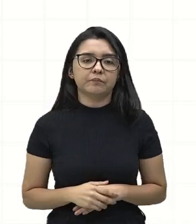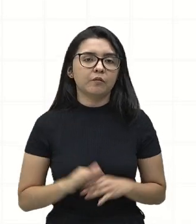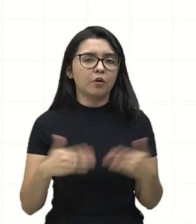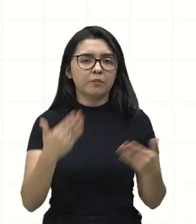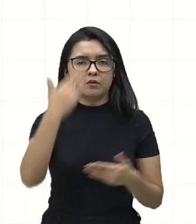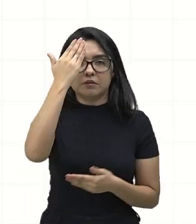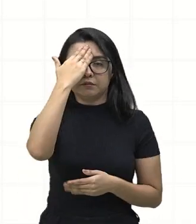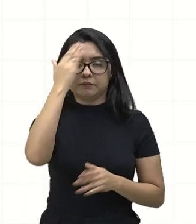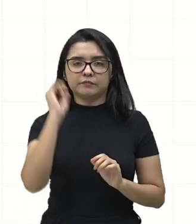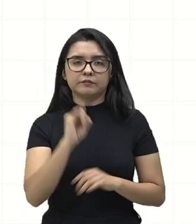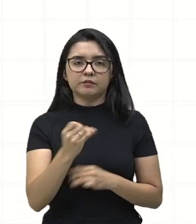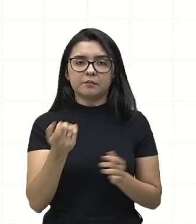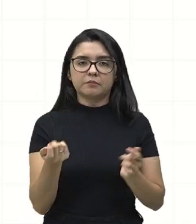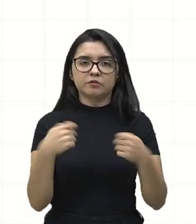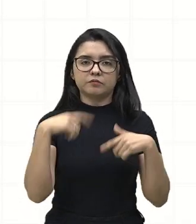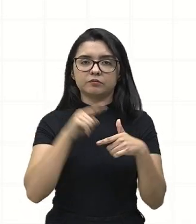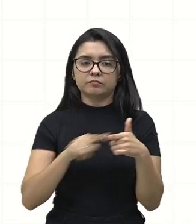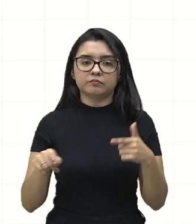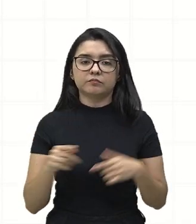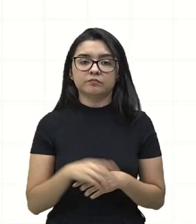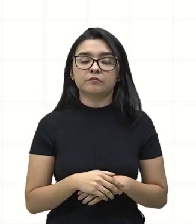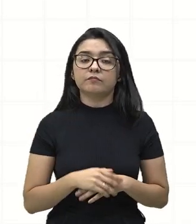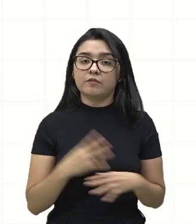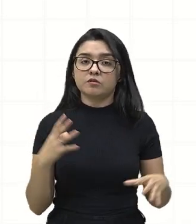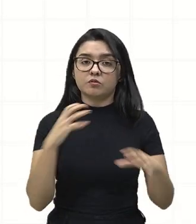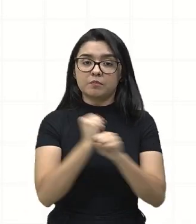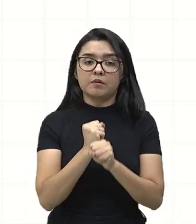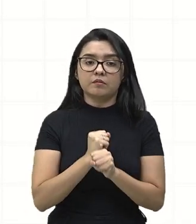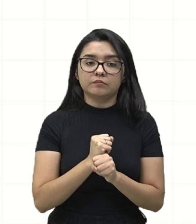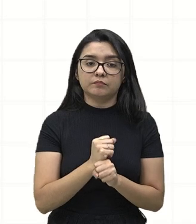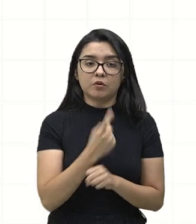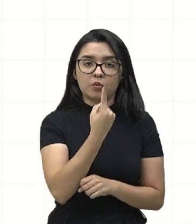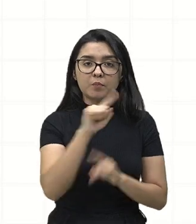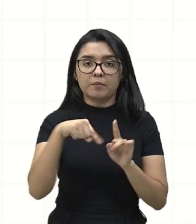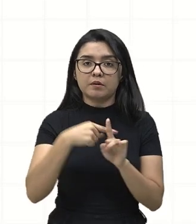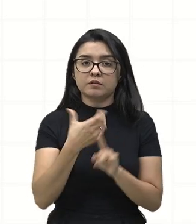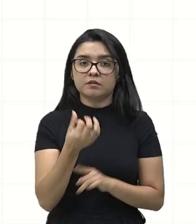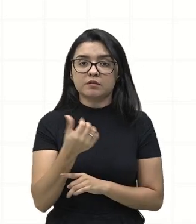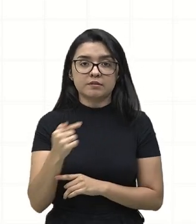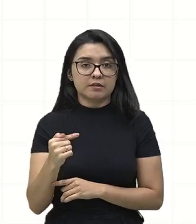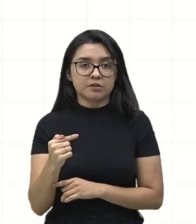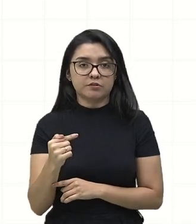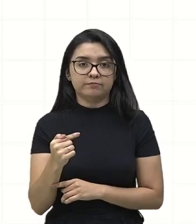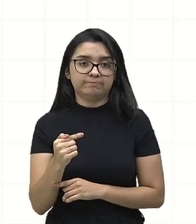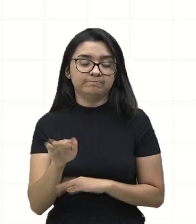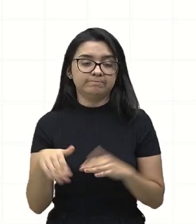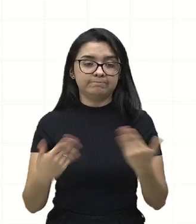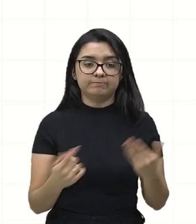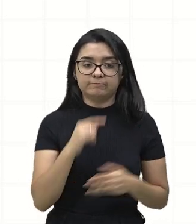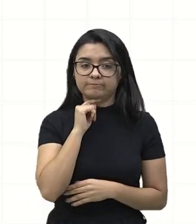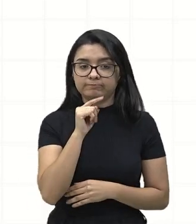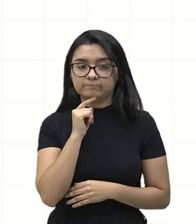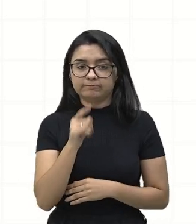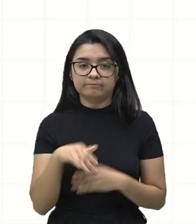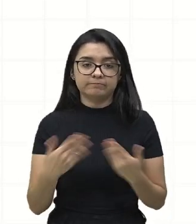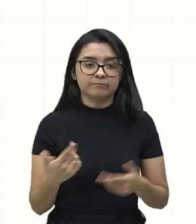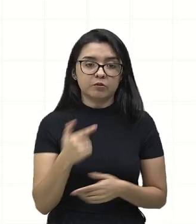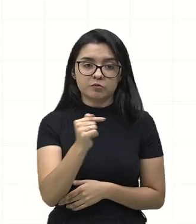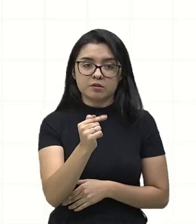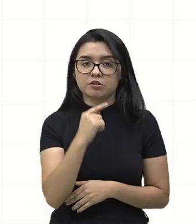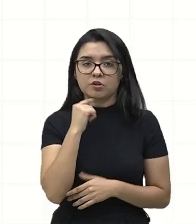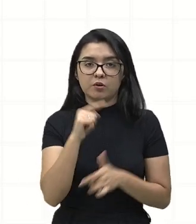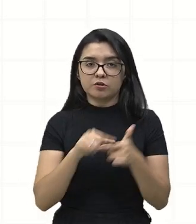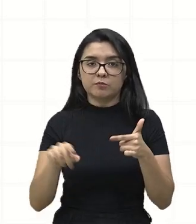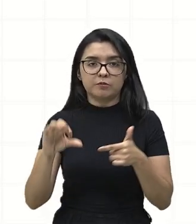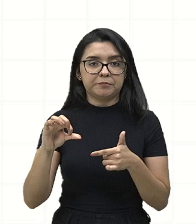que o número é divisível por 9? Eu vou somar os seus algarismos. 1 mais 6 dá 7. Então, o 7 não é